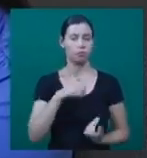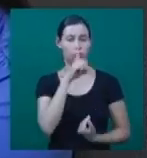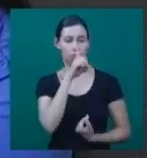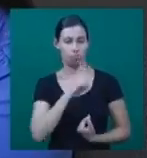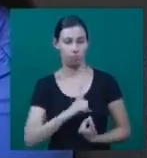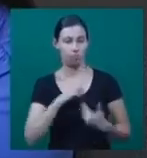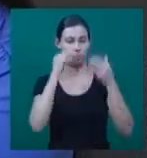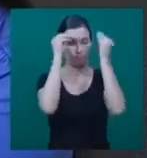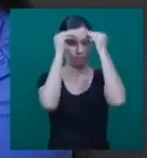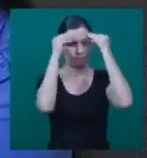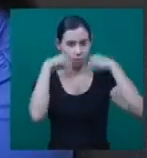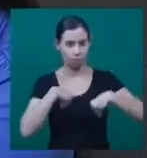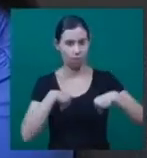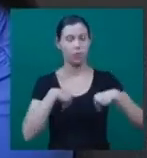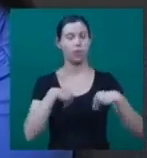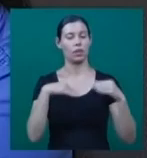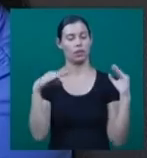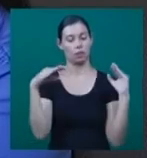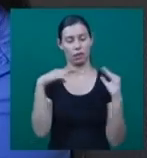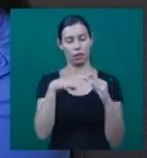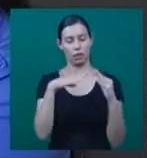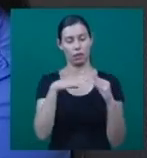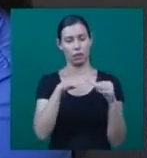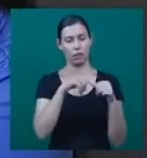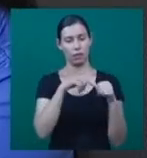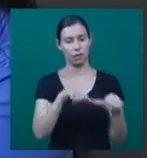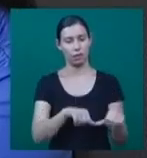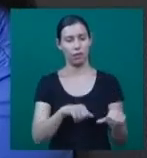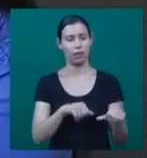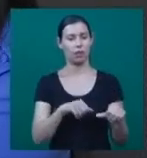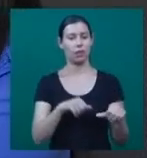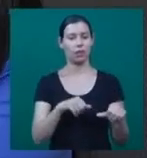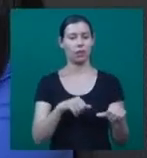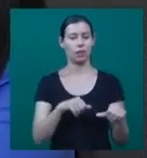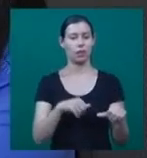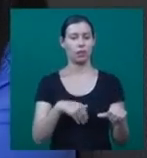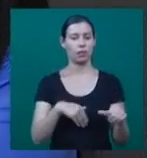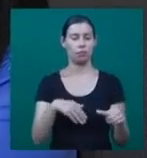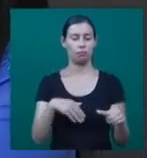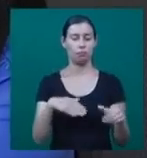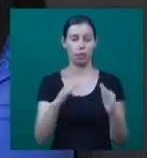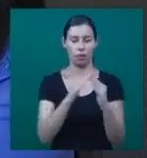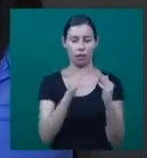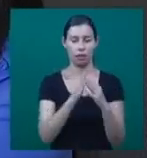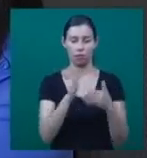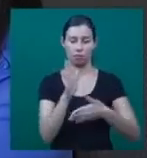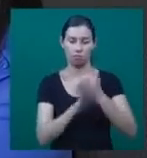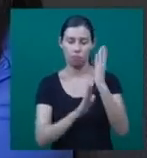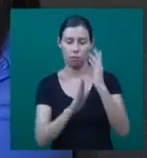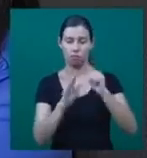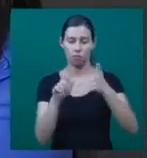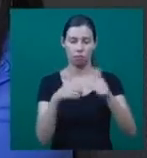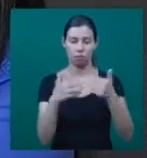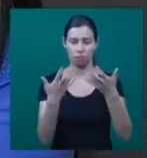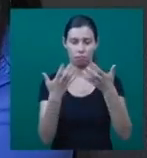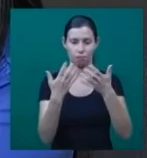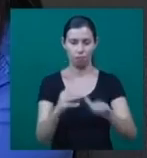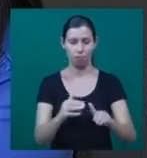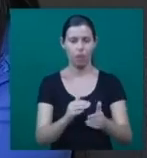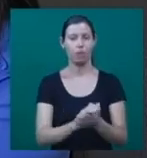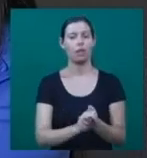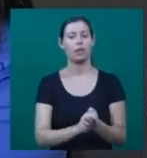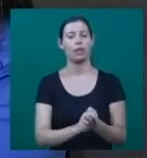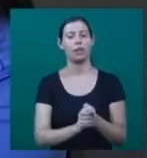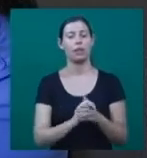de desânimo, não querem sair de casa, não querem trabalhar com aquilo. E, geralmente, depois o pessoal resolve